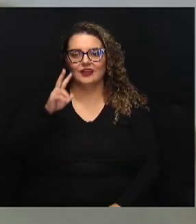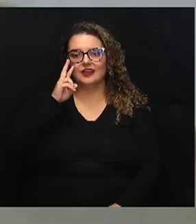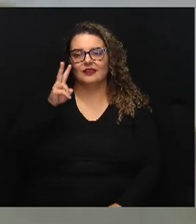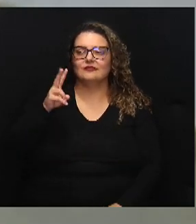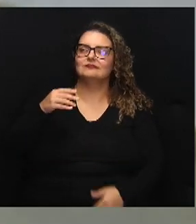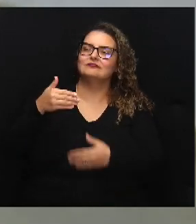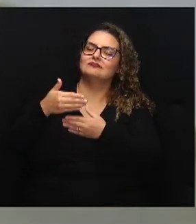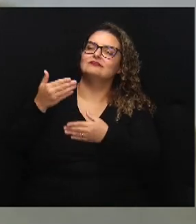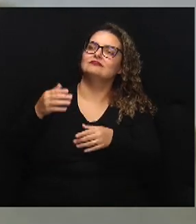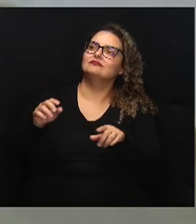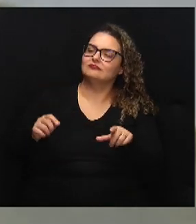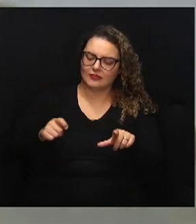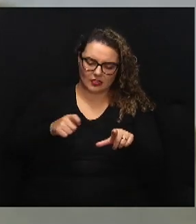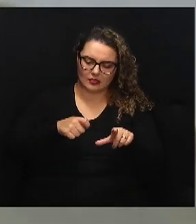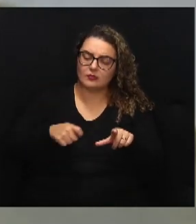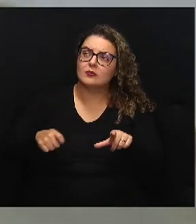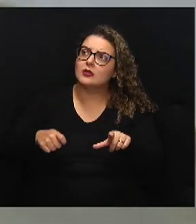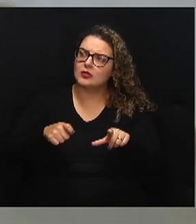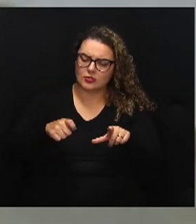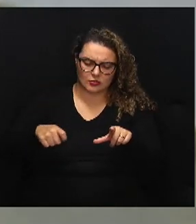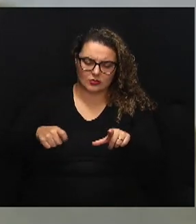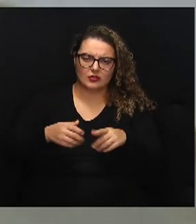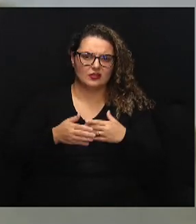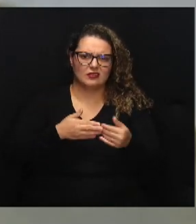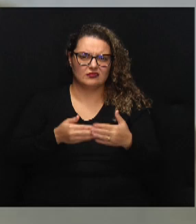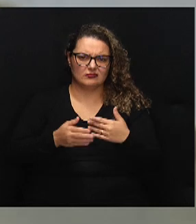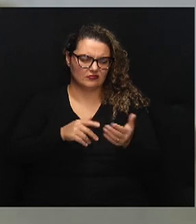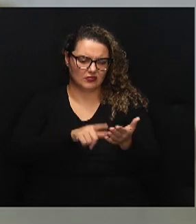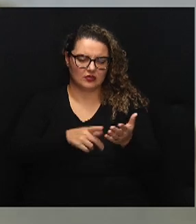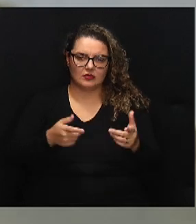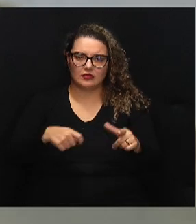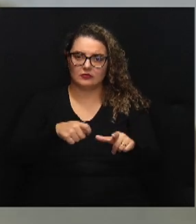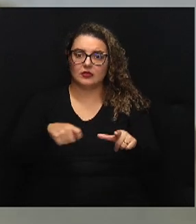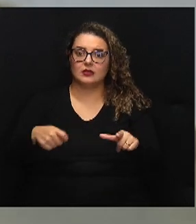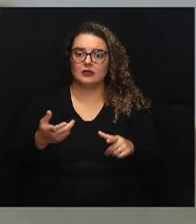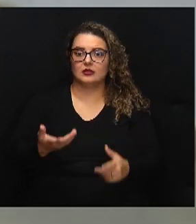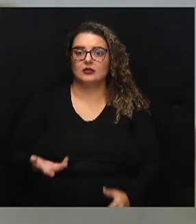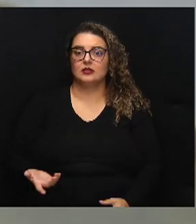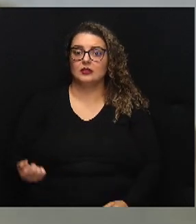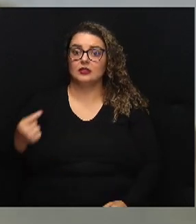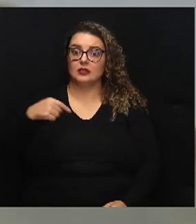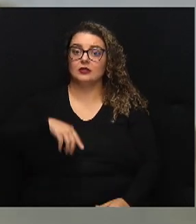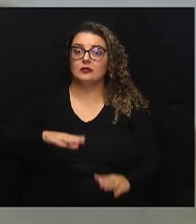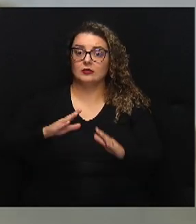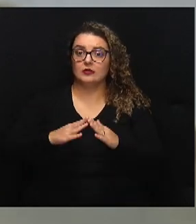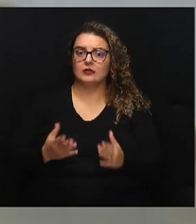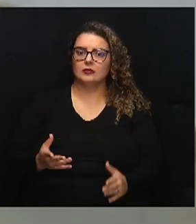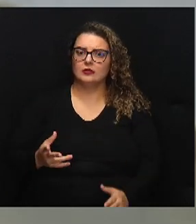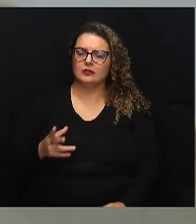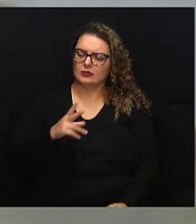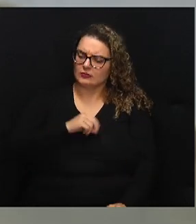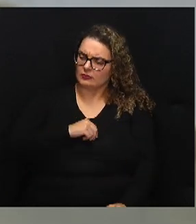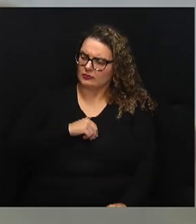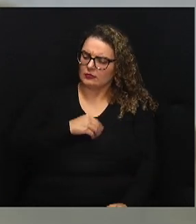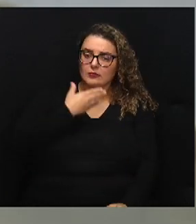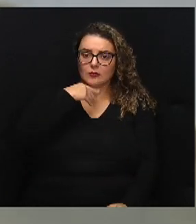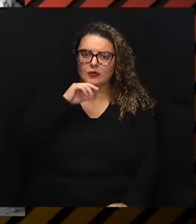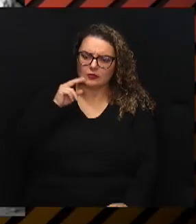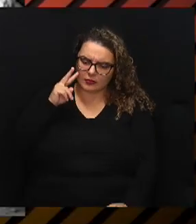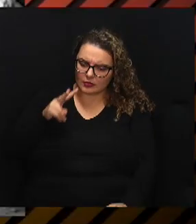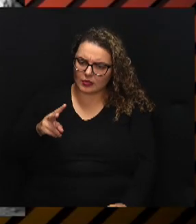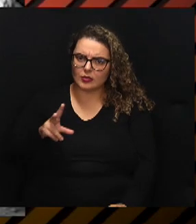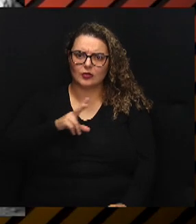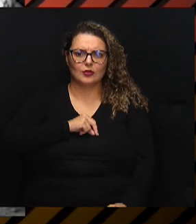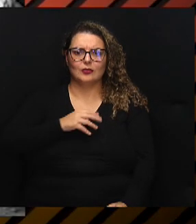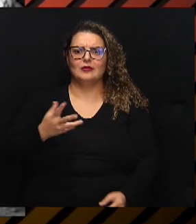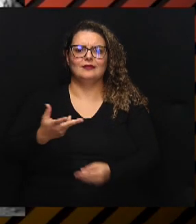parede, eu desenhei um papel qualquer, e até vindo um padre na nossa casa, disse: nossa, esse menino vai ser artista. Vamos imaginar um